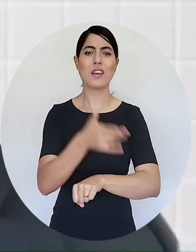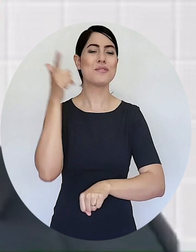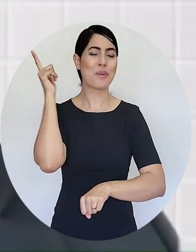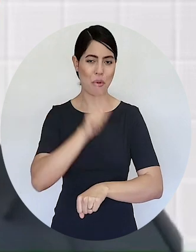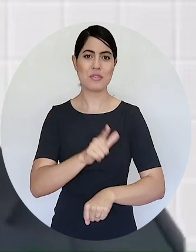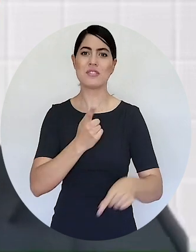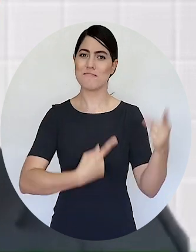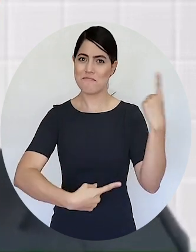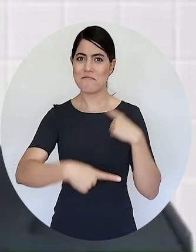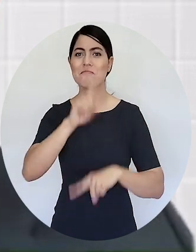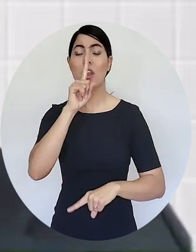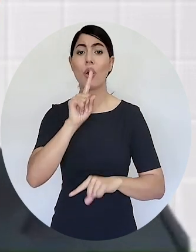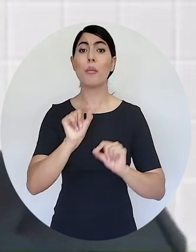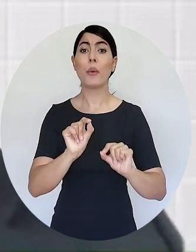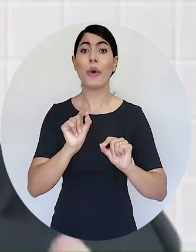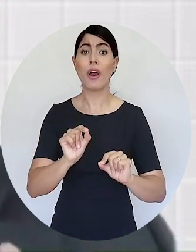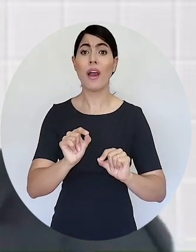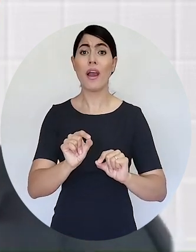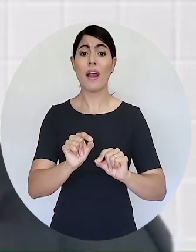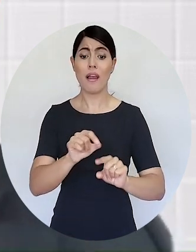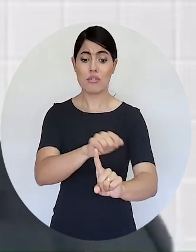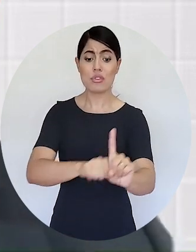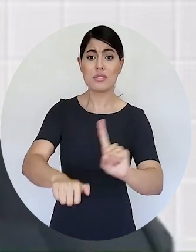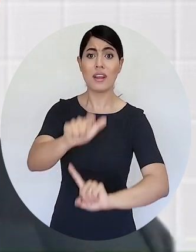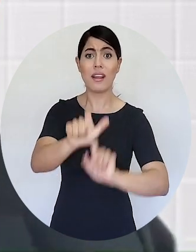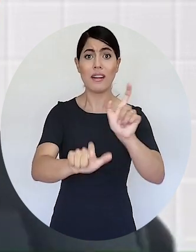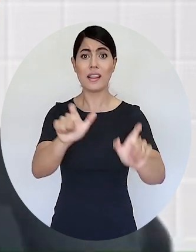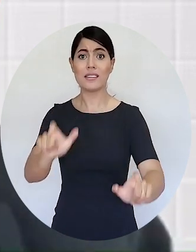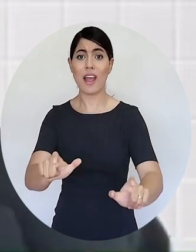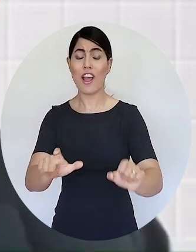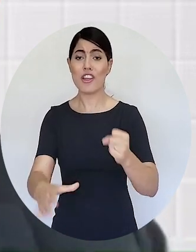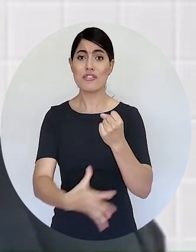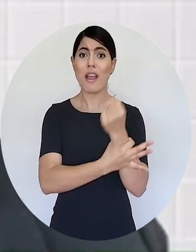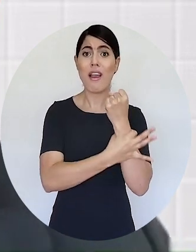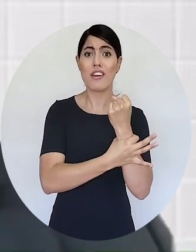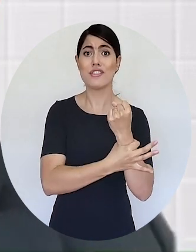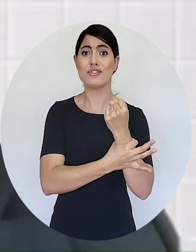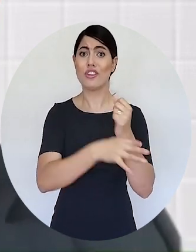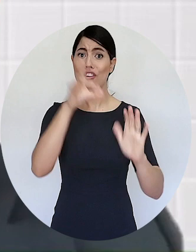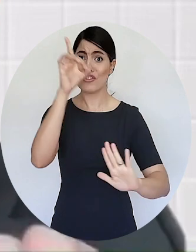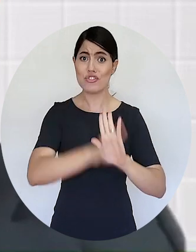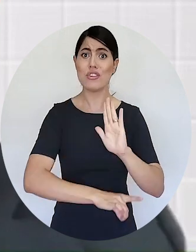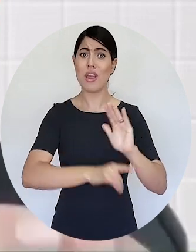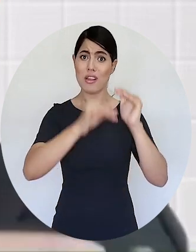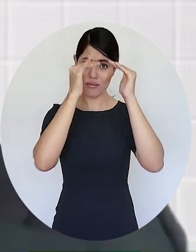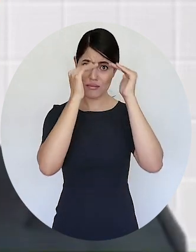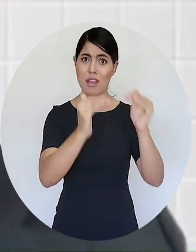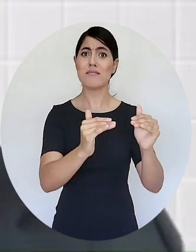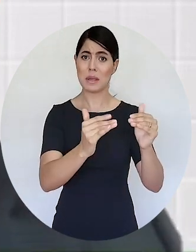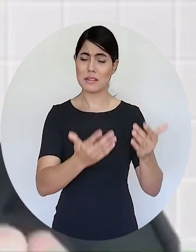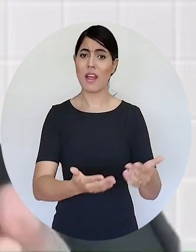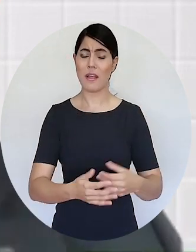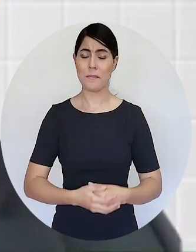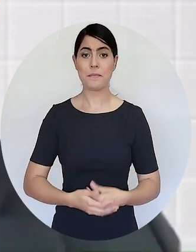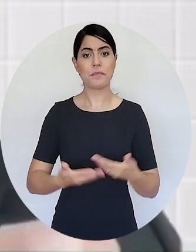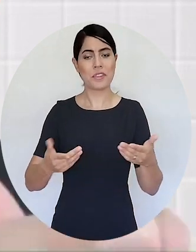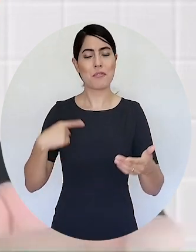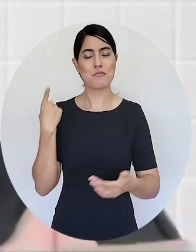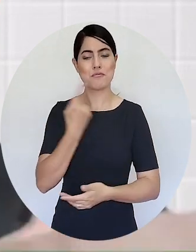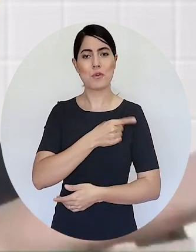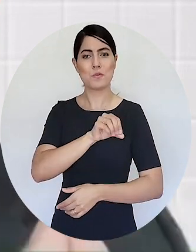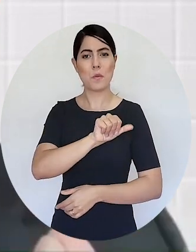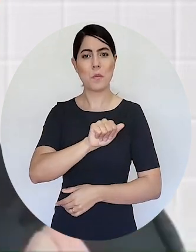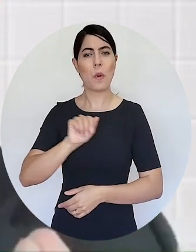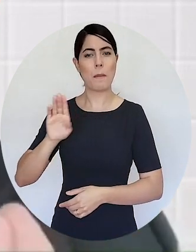alguma, é o que dá ao cidadão a possibilidade de encarar o seu direito, de ter o seu direito resguardado. A Ordem